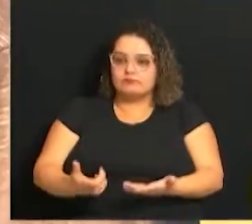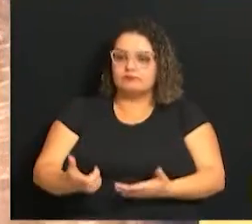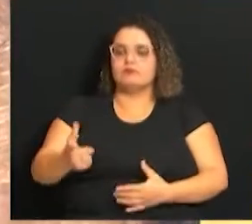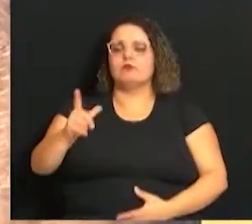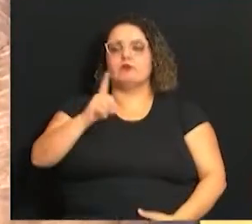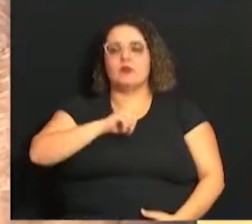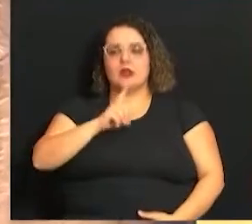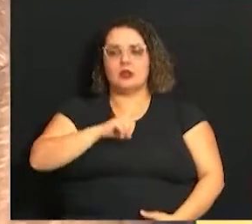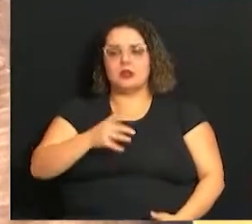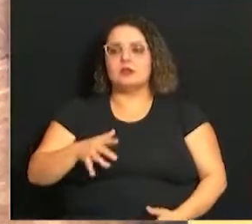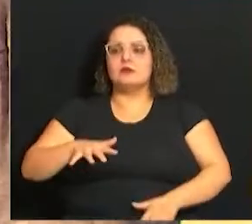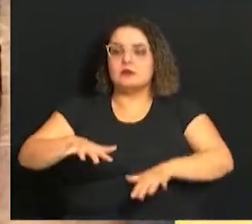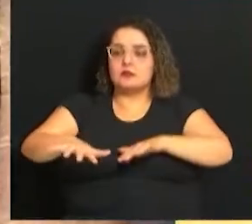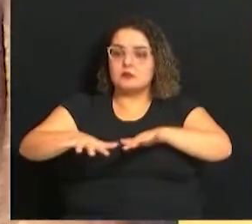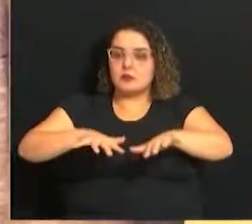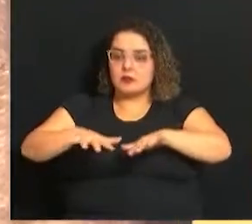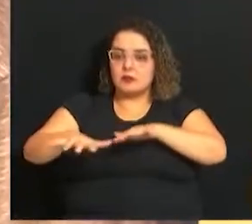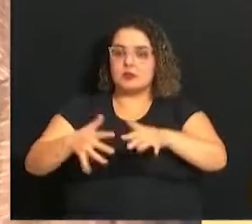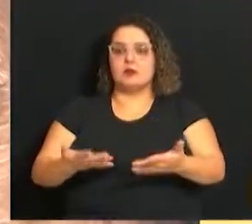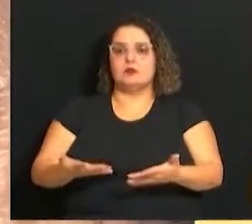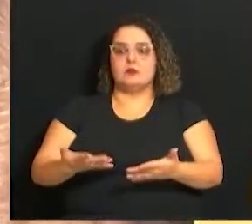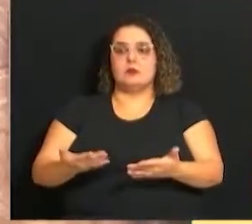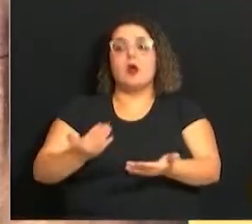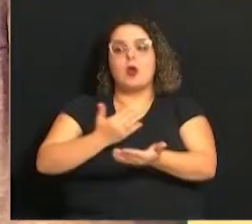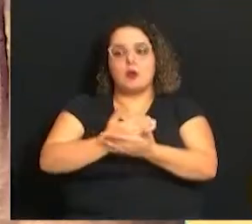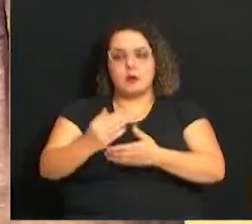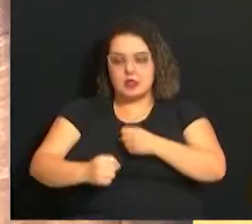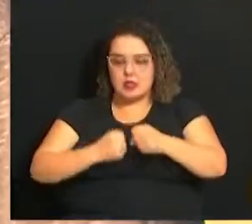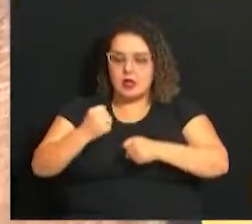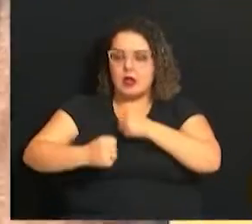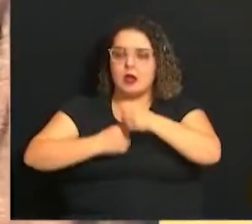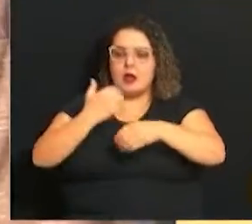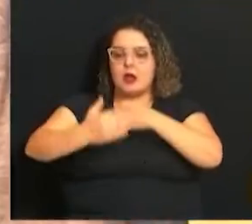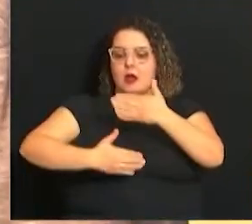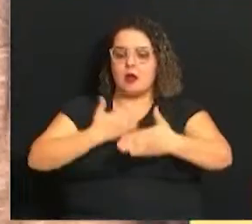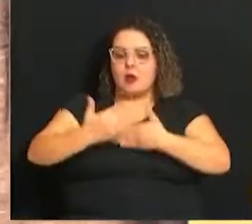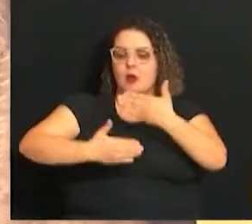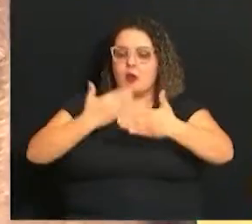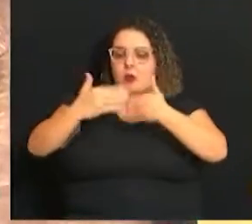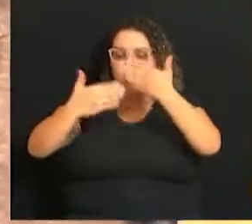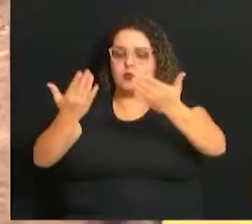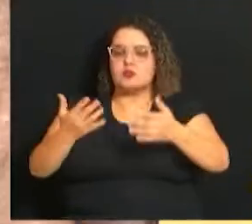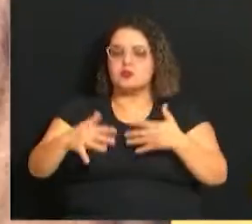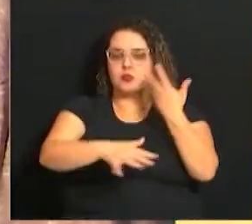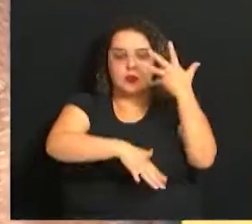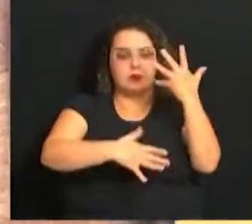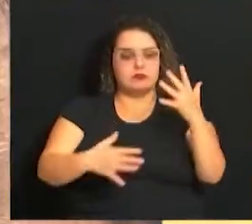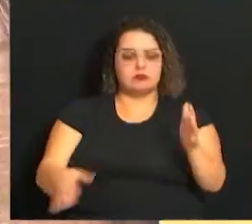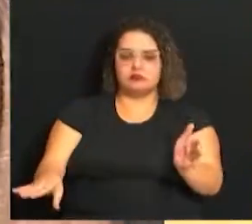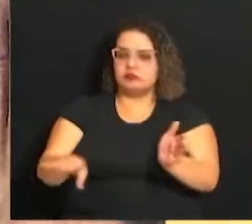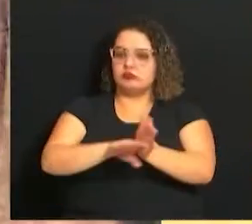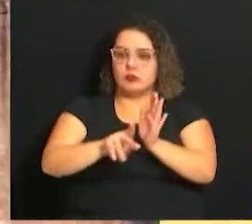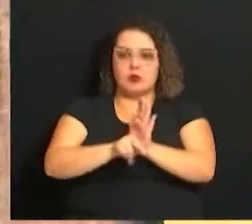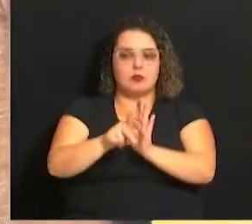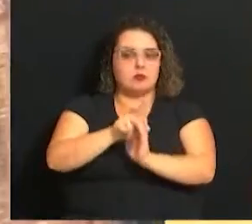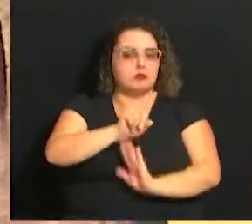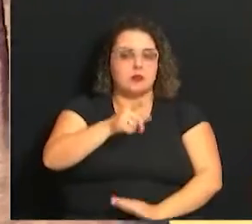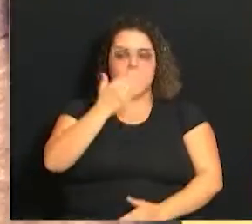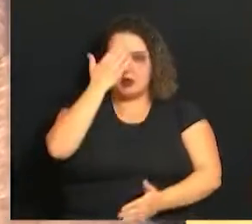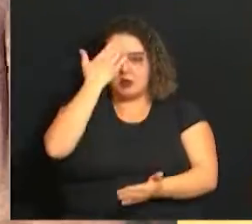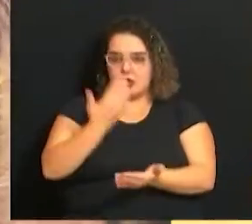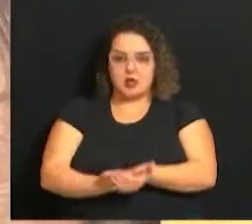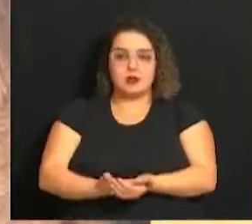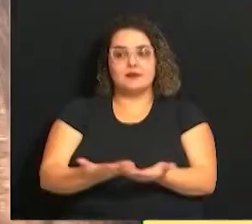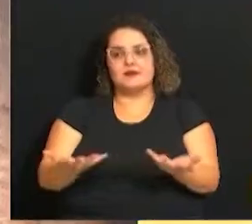a gente teve essa mobilização para começar a construir a praça veio o projeto e muitos não